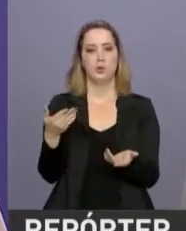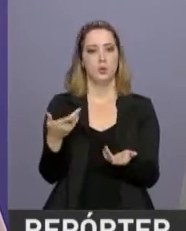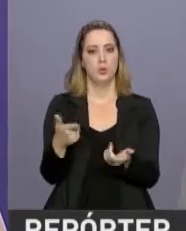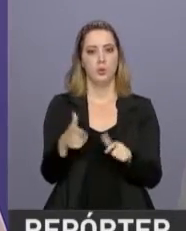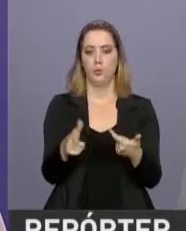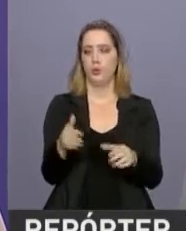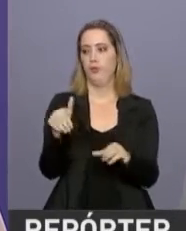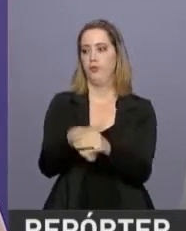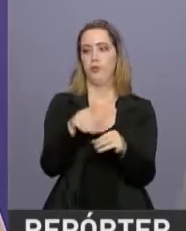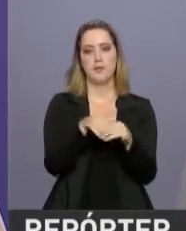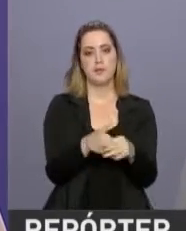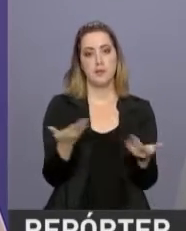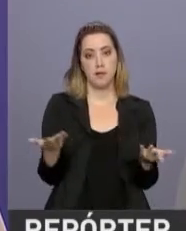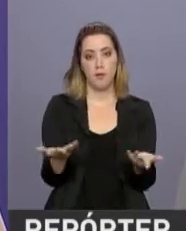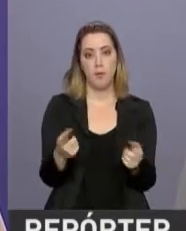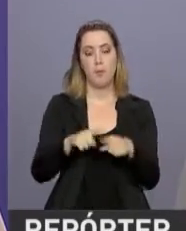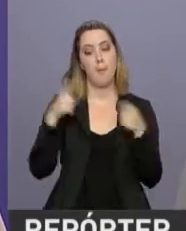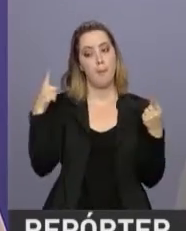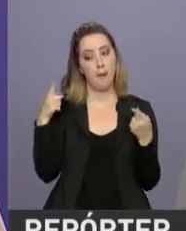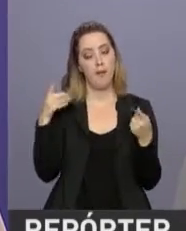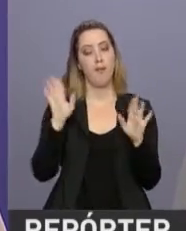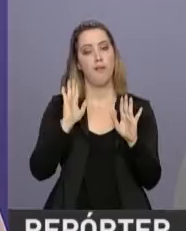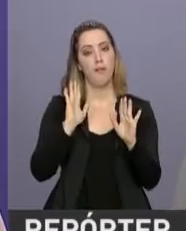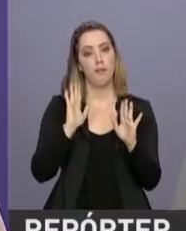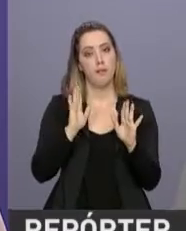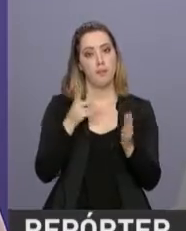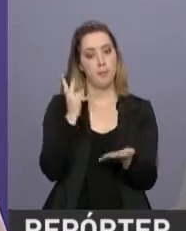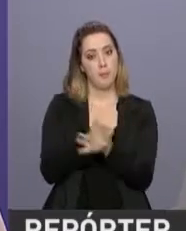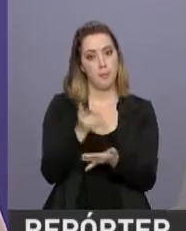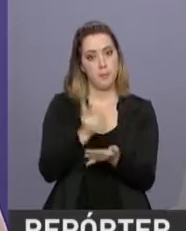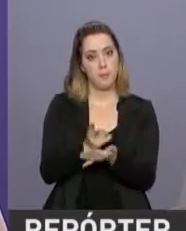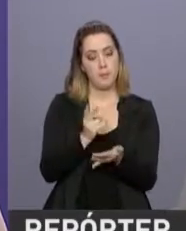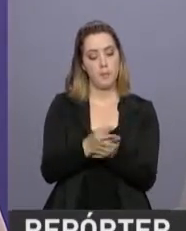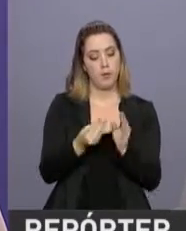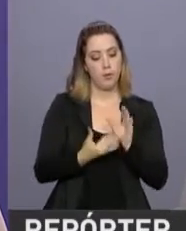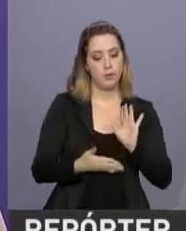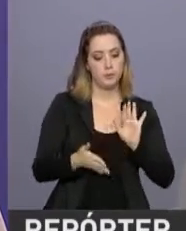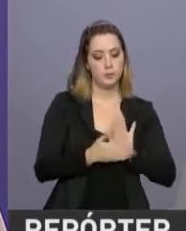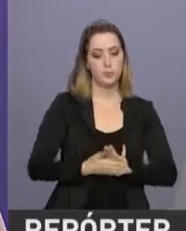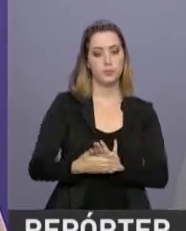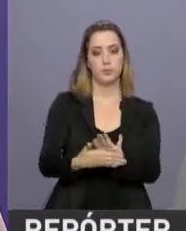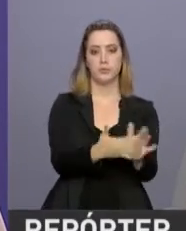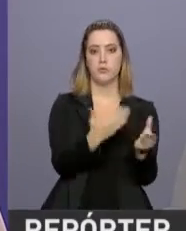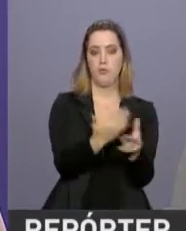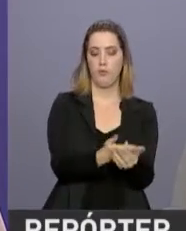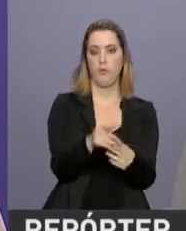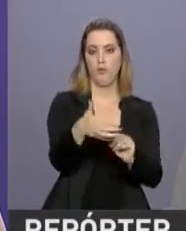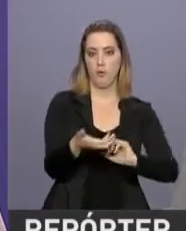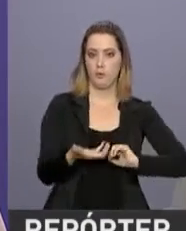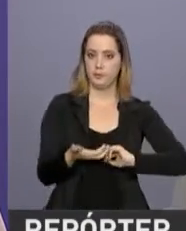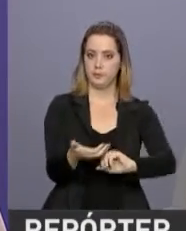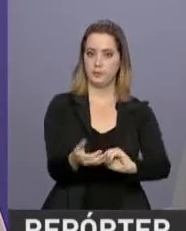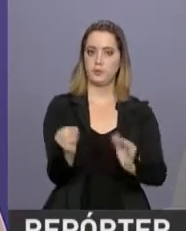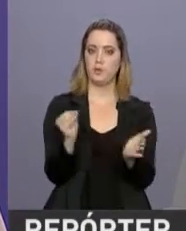termos enviado via presidente Temer o PLN ao Congresso Nacional e